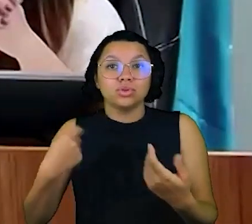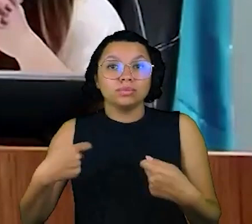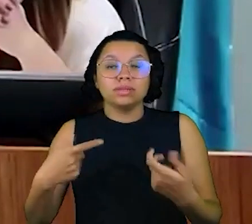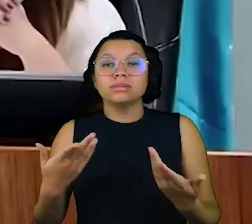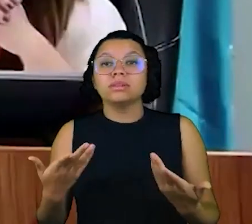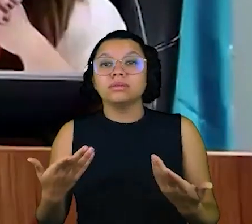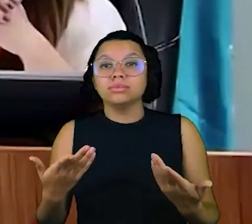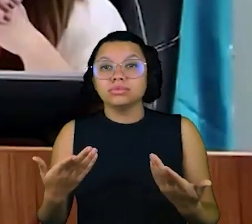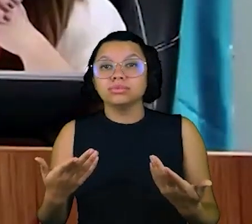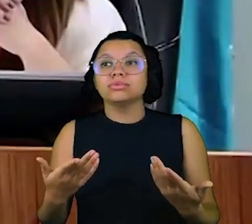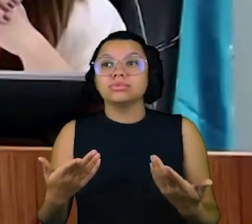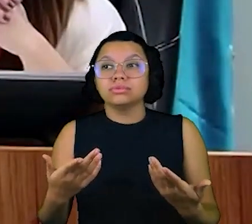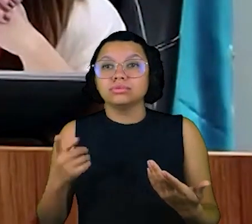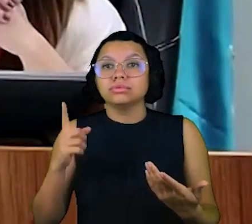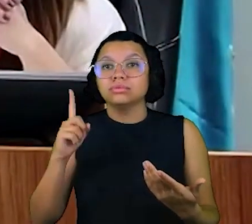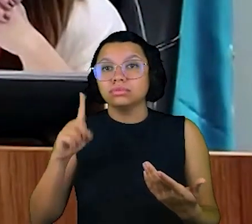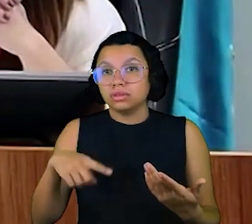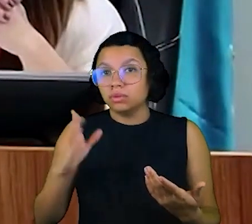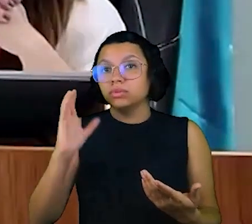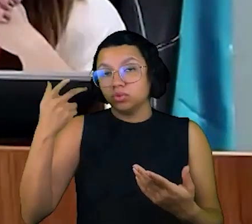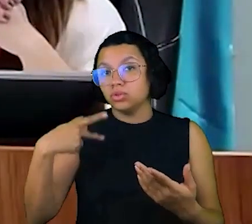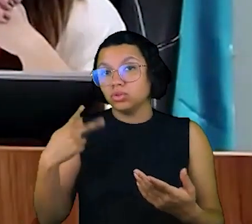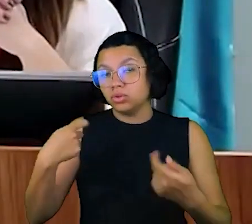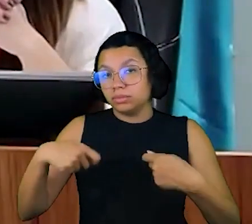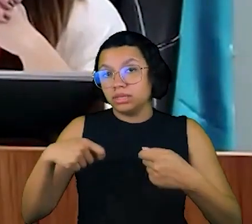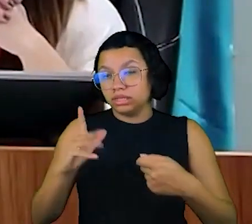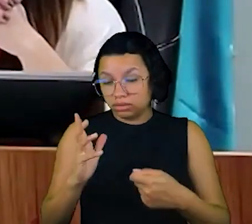Então, são decisões que nós precisamos